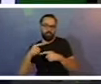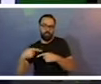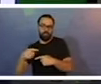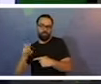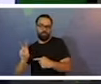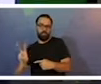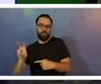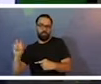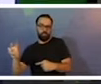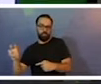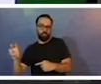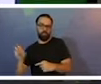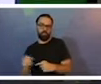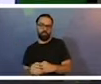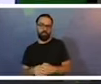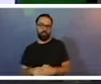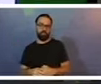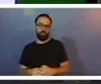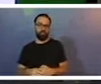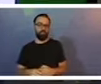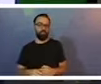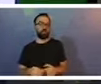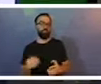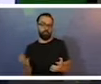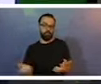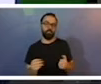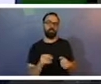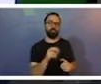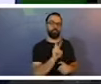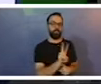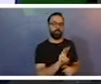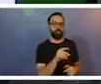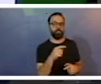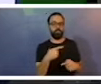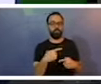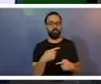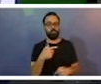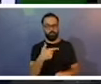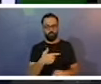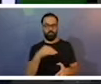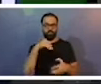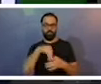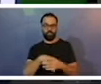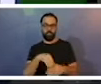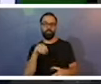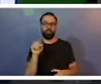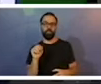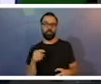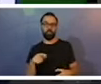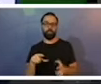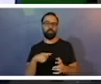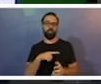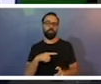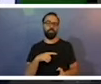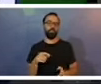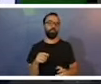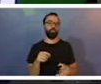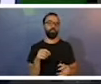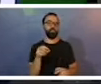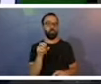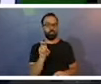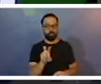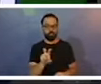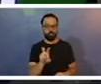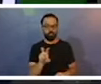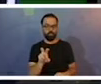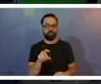25, tá? Então, olha aqui, em 27, há 5 grupos de, olha lá, 5 grupos